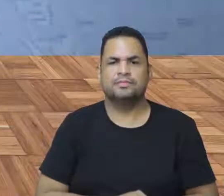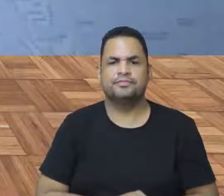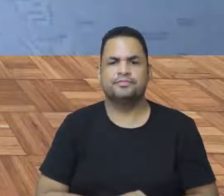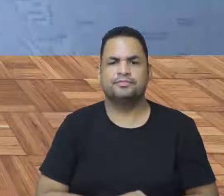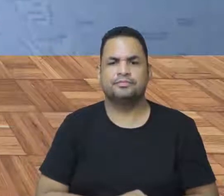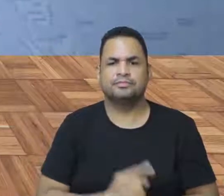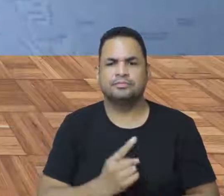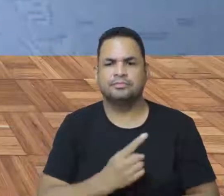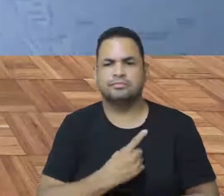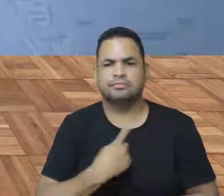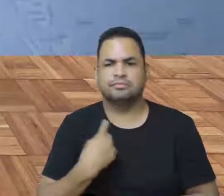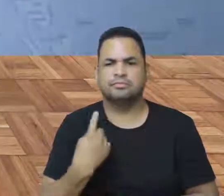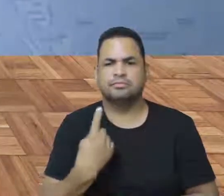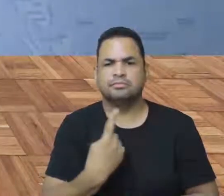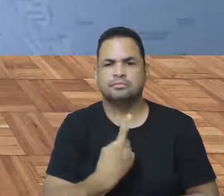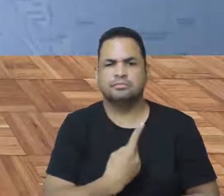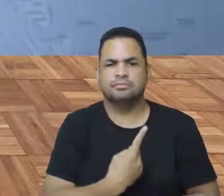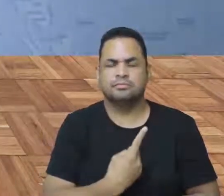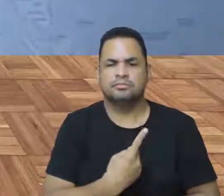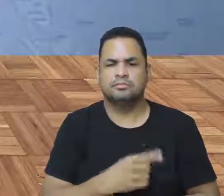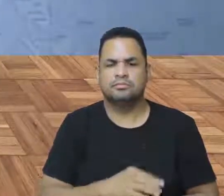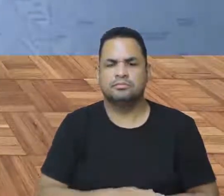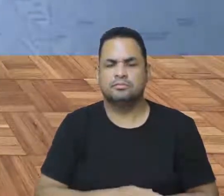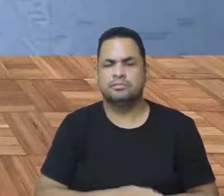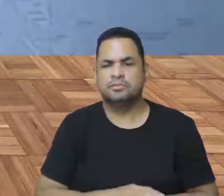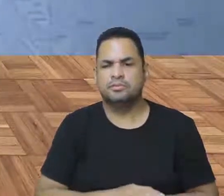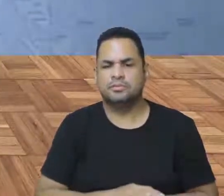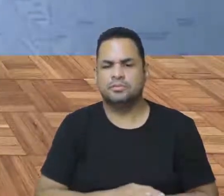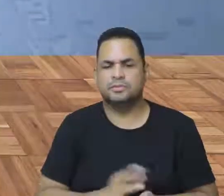Nós temos muitas